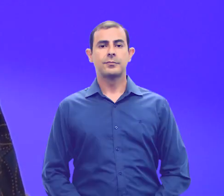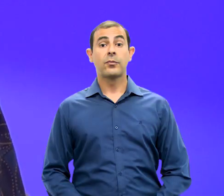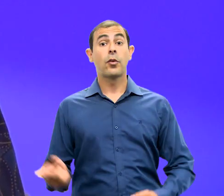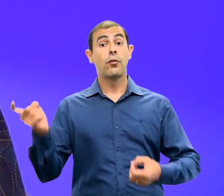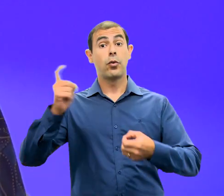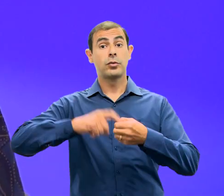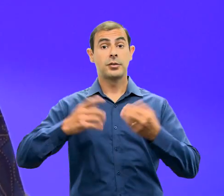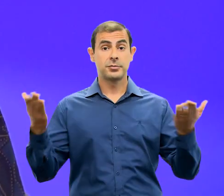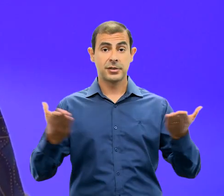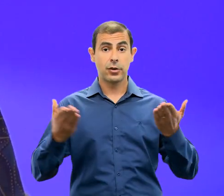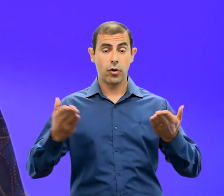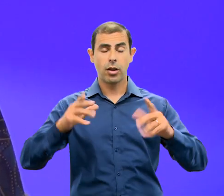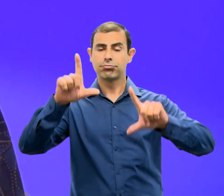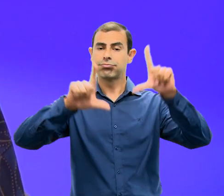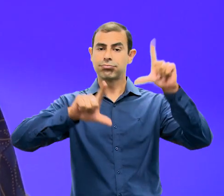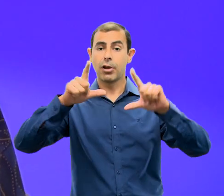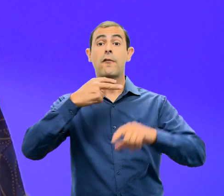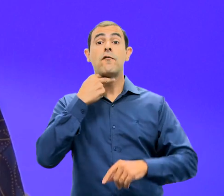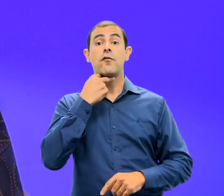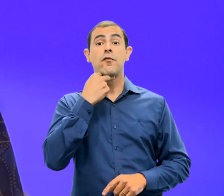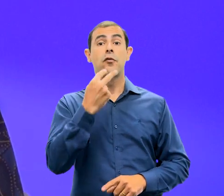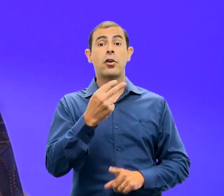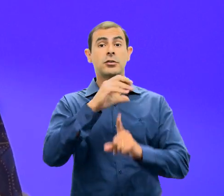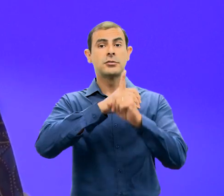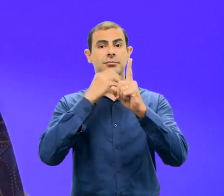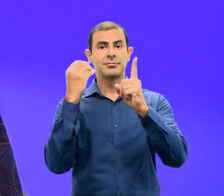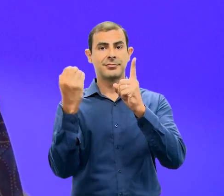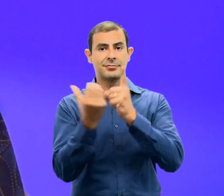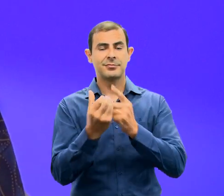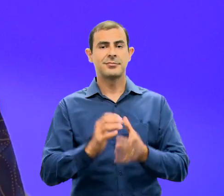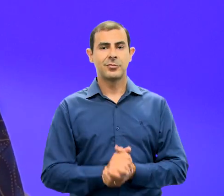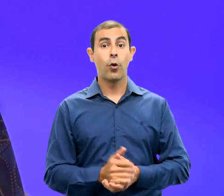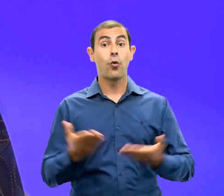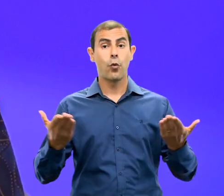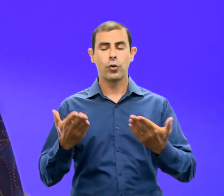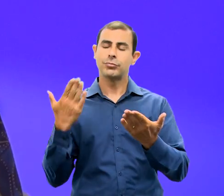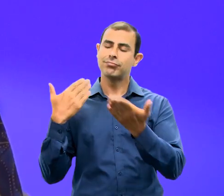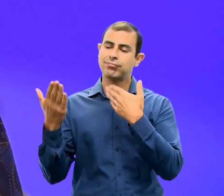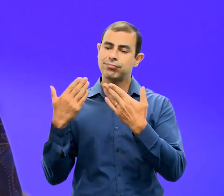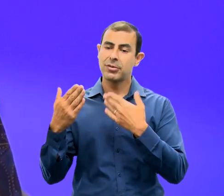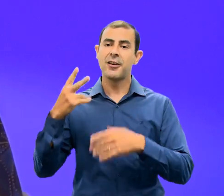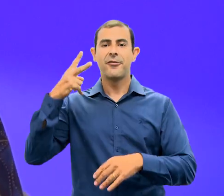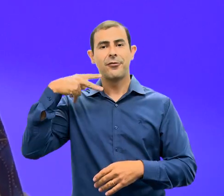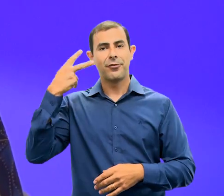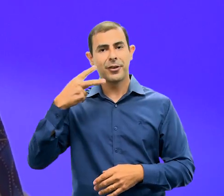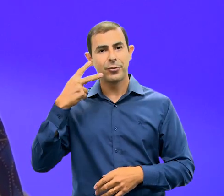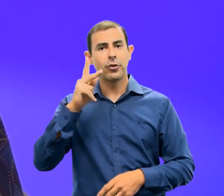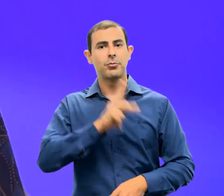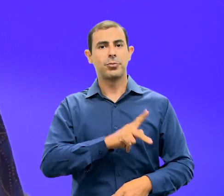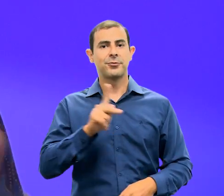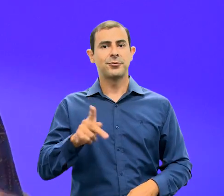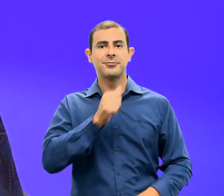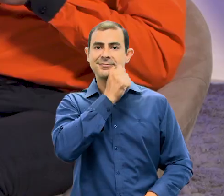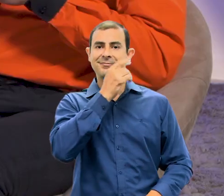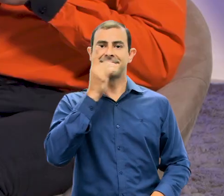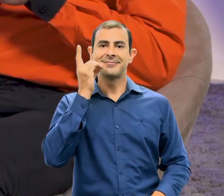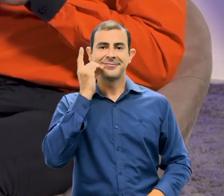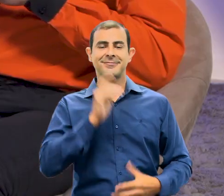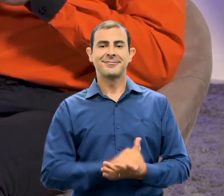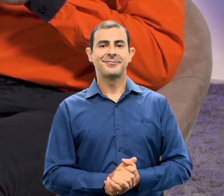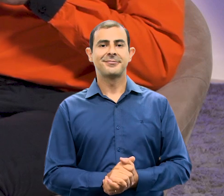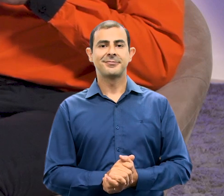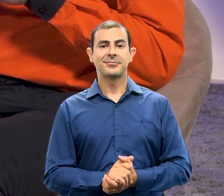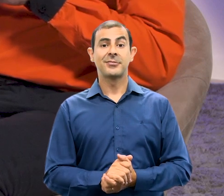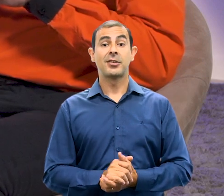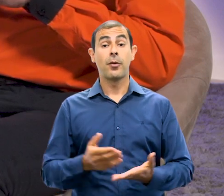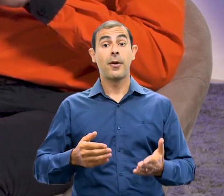Voltamos agora com o programa Voz da Comunidade e hoje eu estou conversando com o vereador professor André Luiz. Bom, vereador, no primeiro